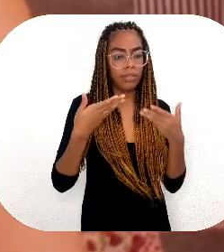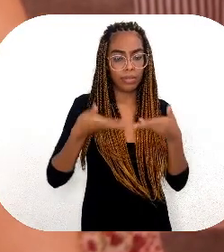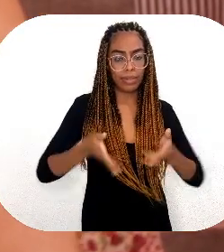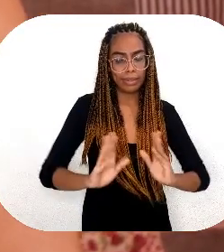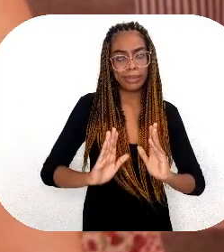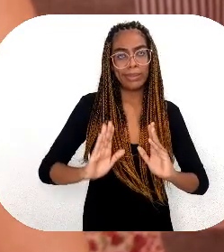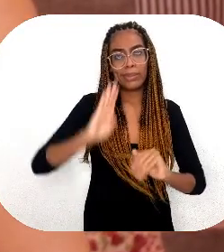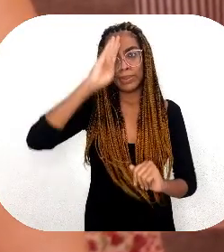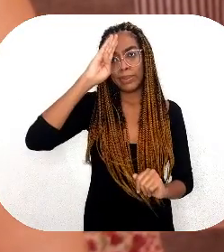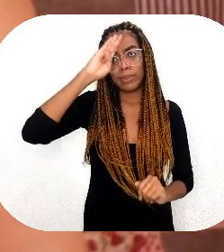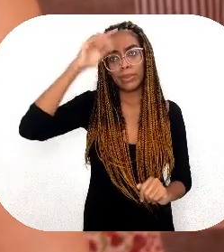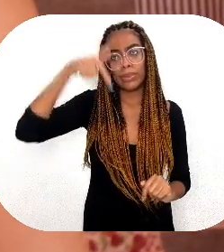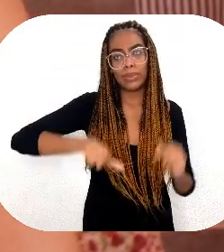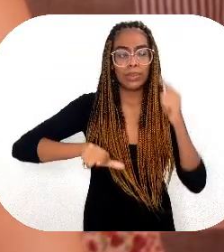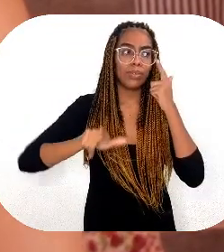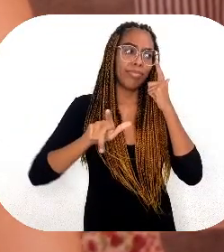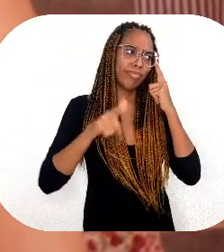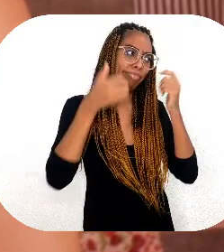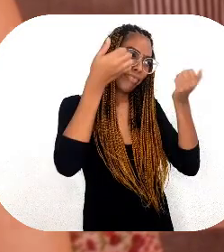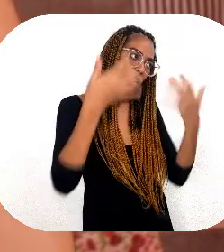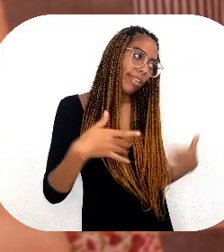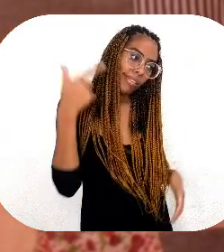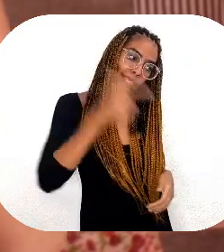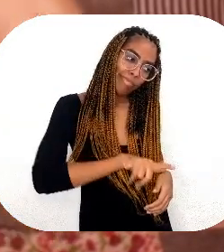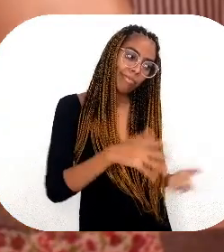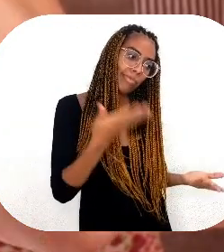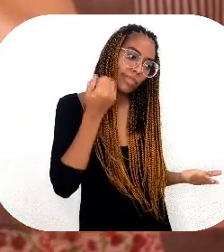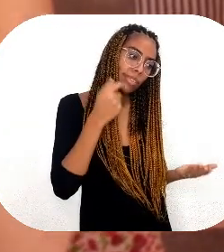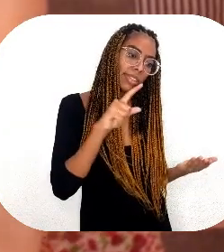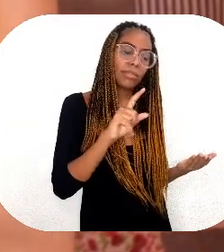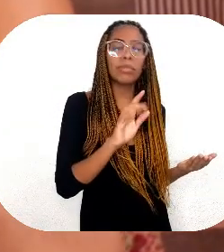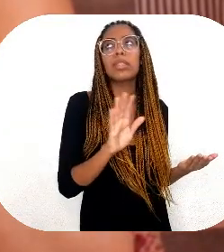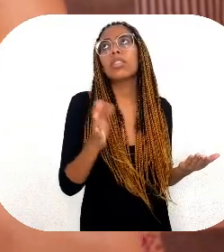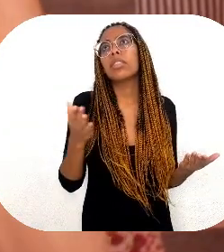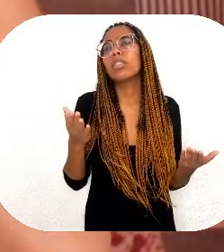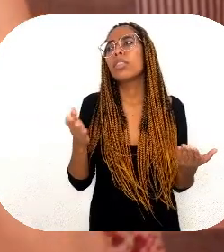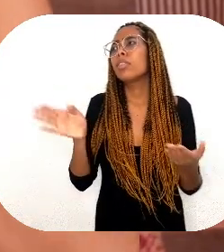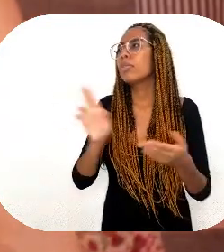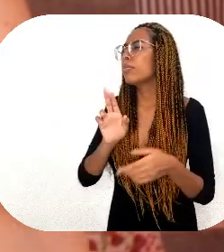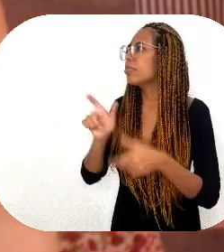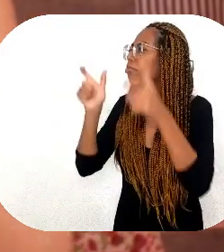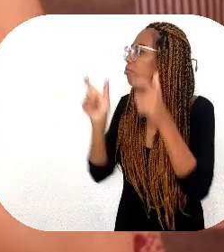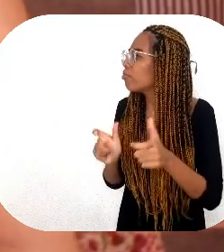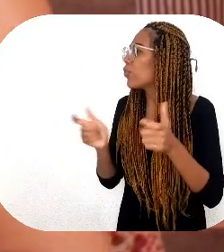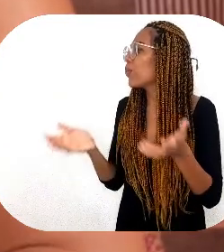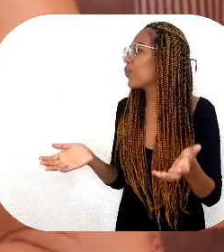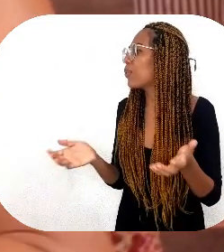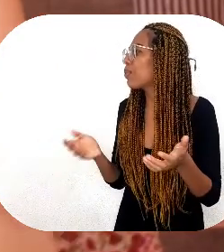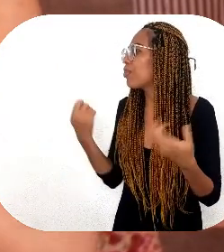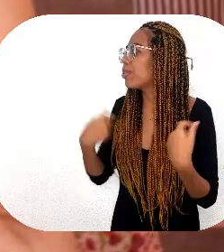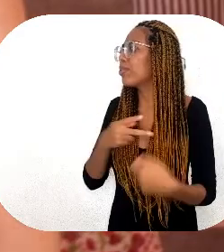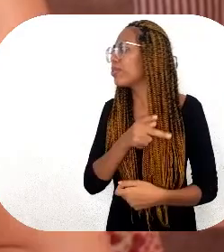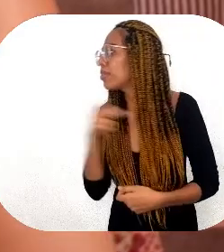E onde é que você estava ontem? Eu, a minha irmã teve filhote de novo, sabe, né? Não preciso nem explicar não que rato é assim mesmo, né?